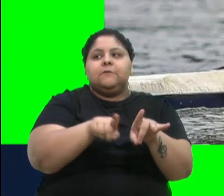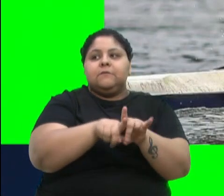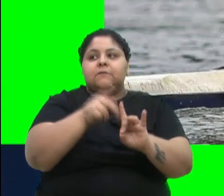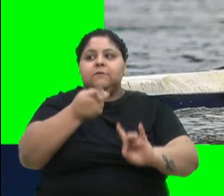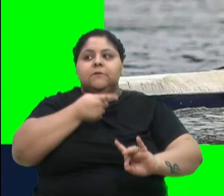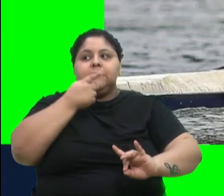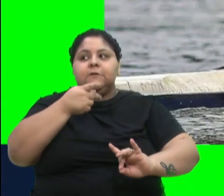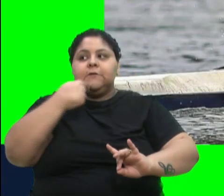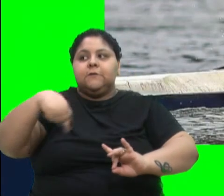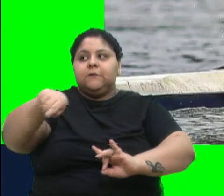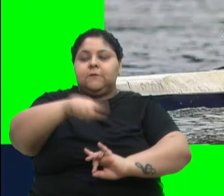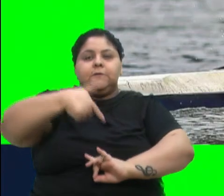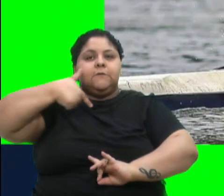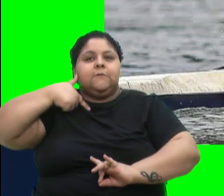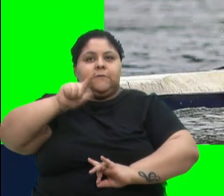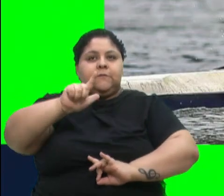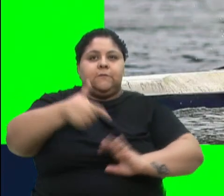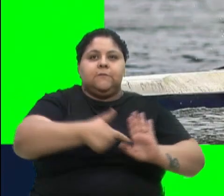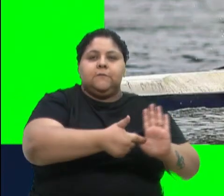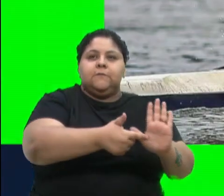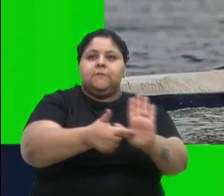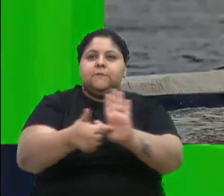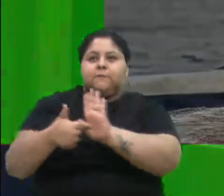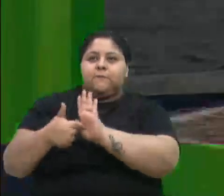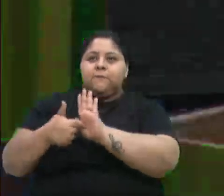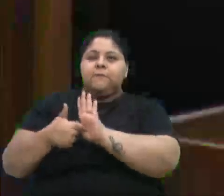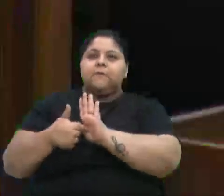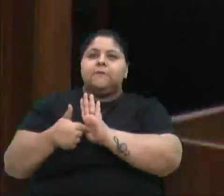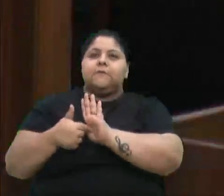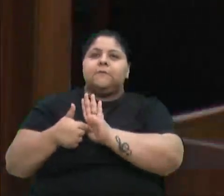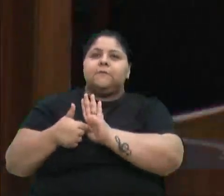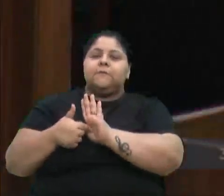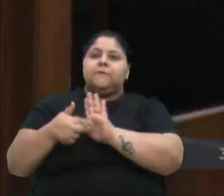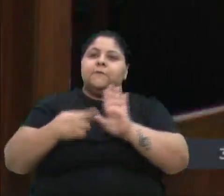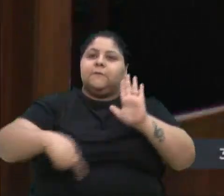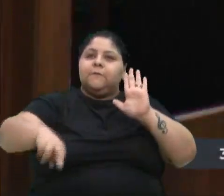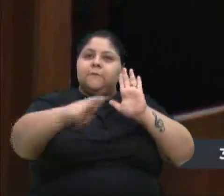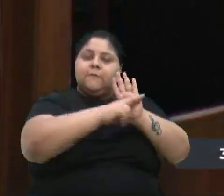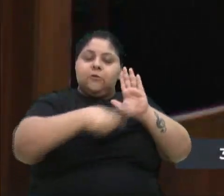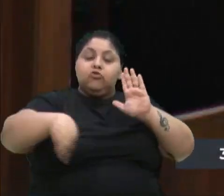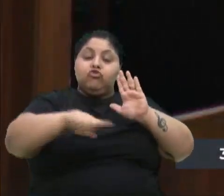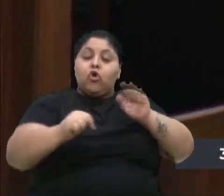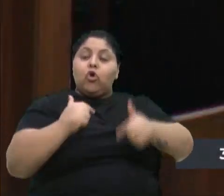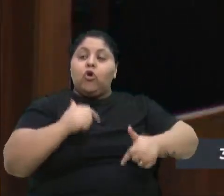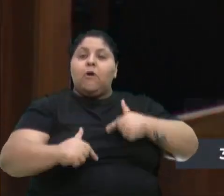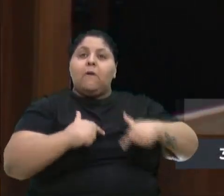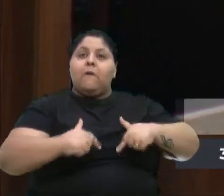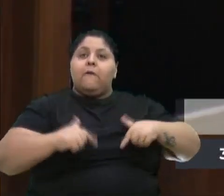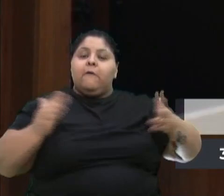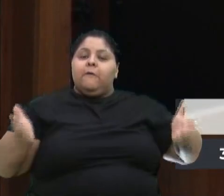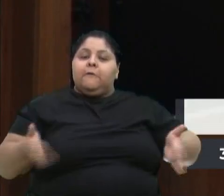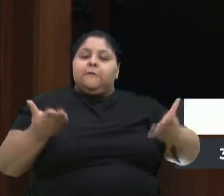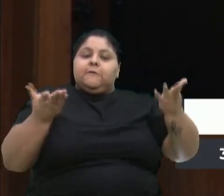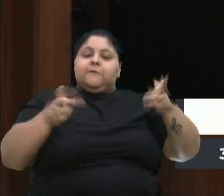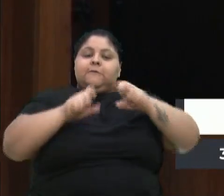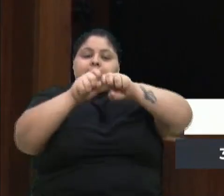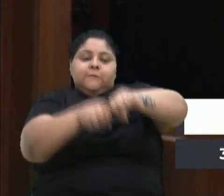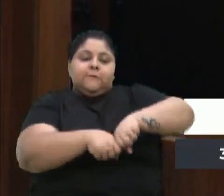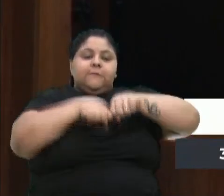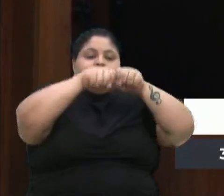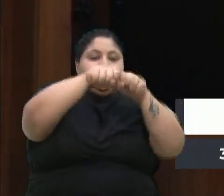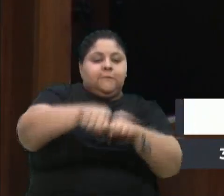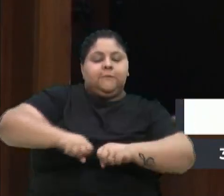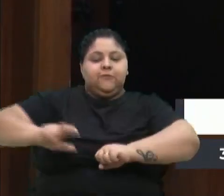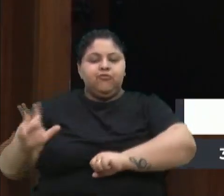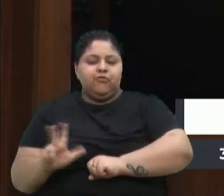nossas conquistas e apresentar às vossas excelências o resultado do nosso trabalho e enaltecer a canoagem, o valor